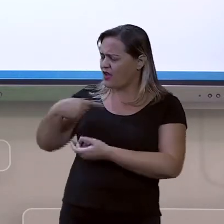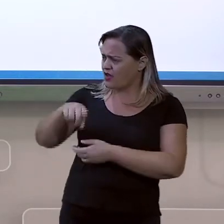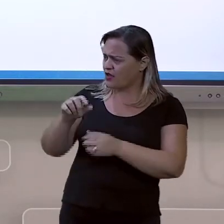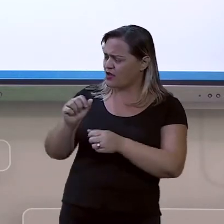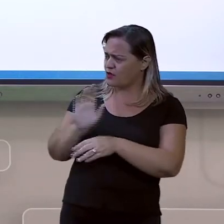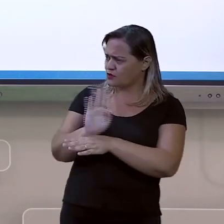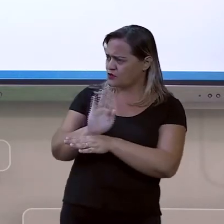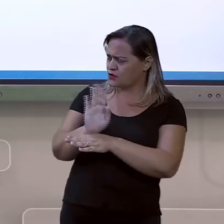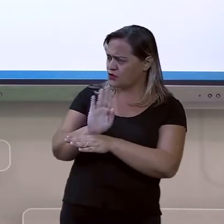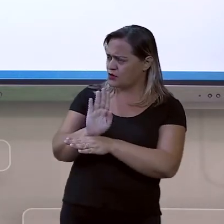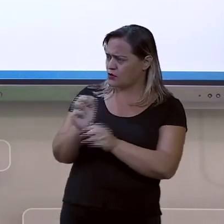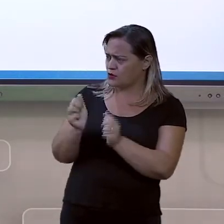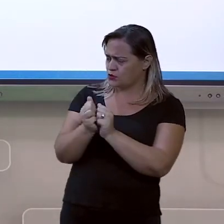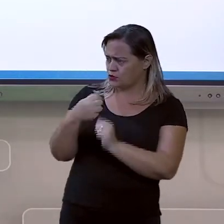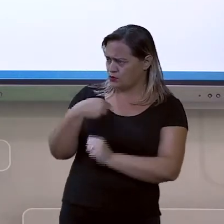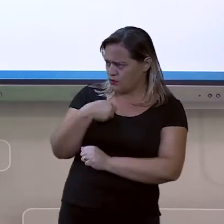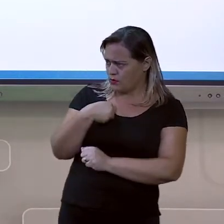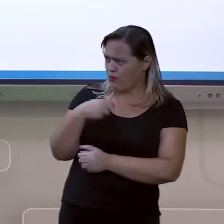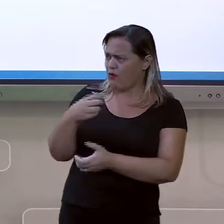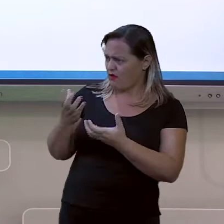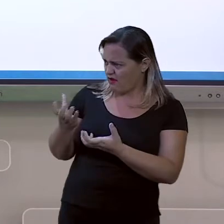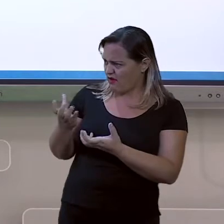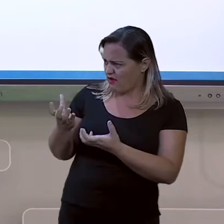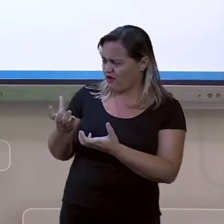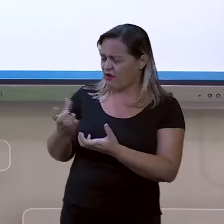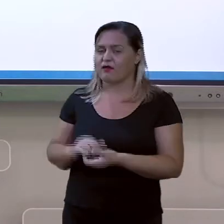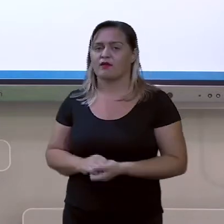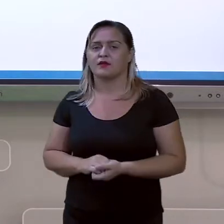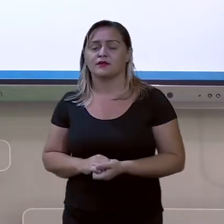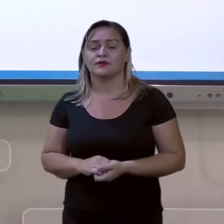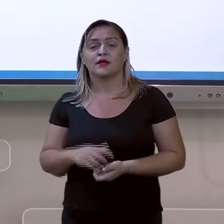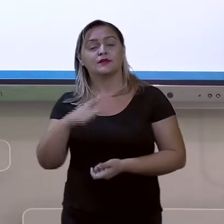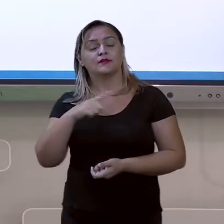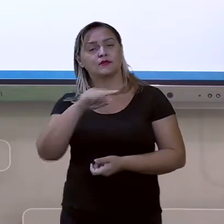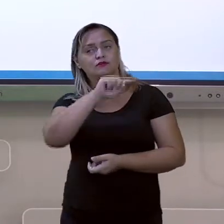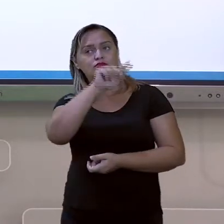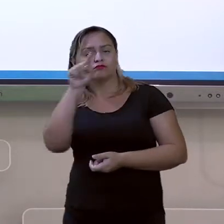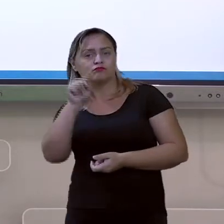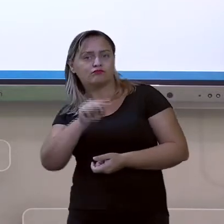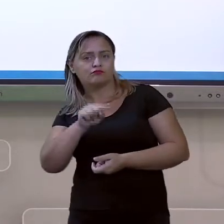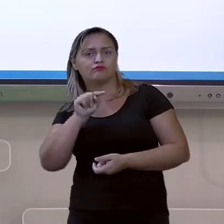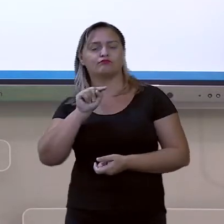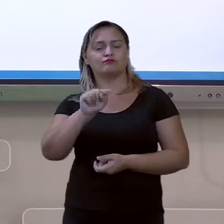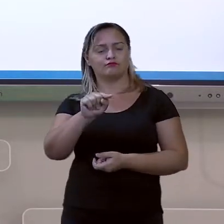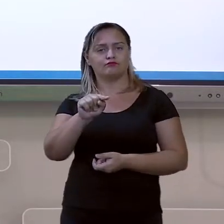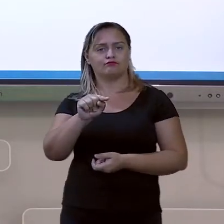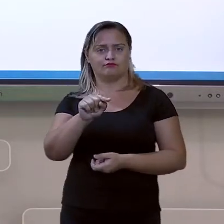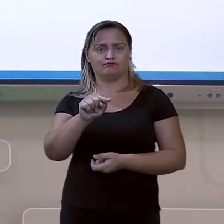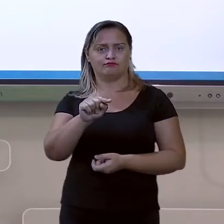comigo? Eu estou perguntando a você, você quer ir ao cinema comigo?